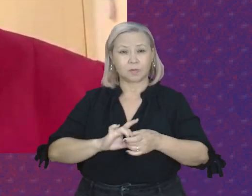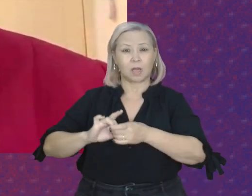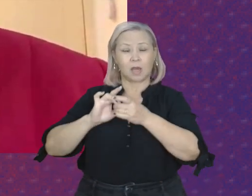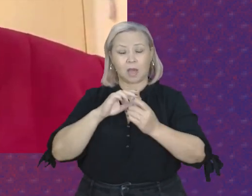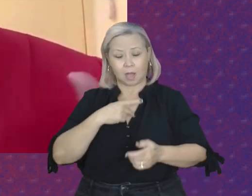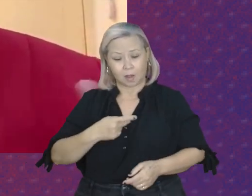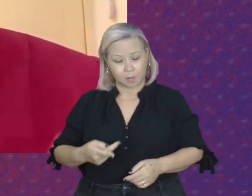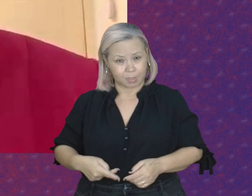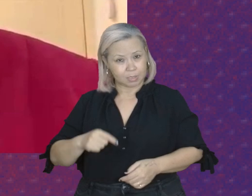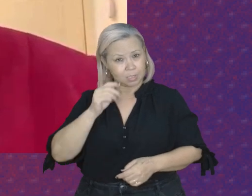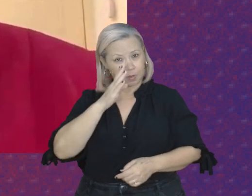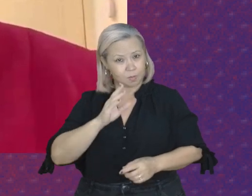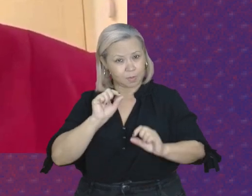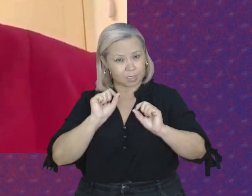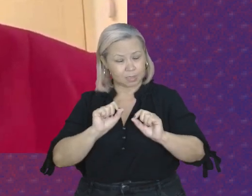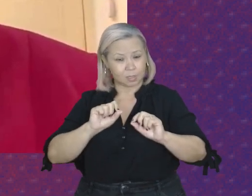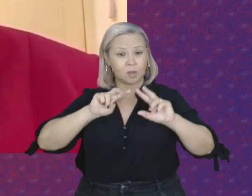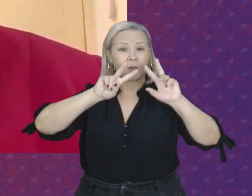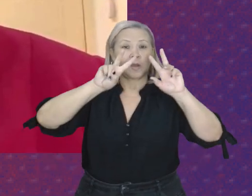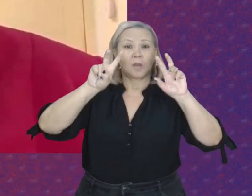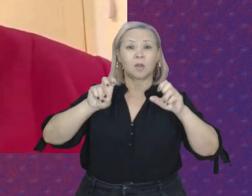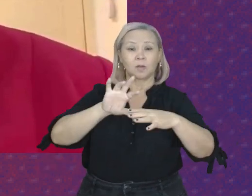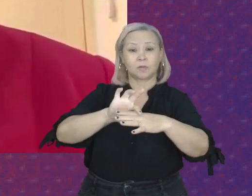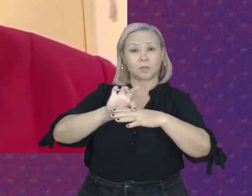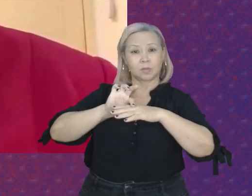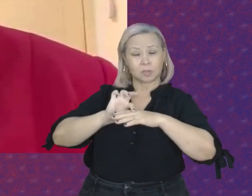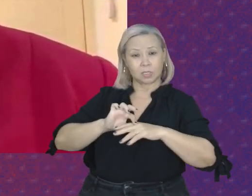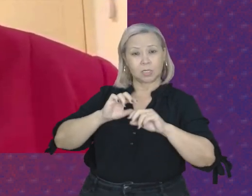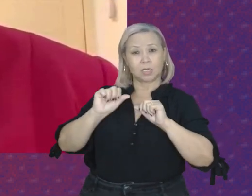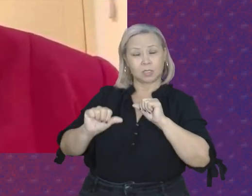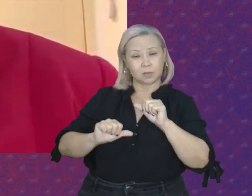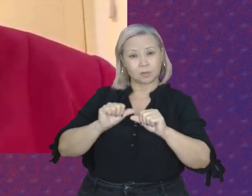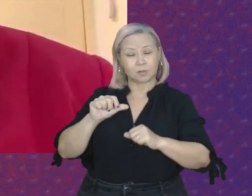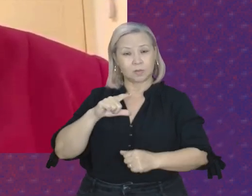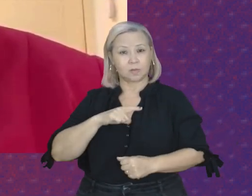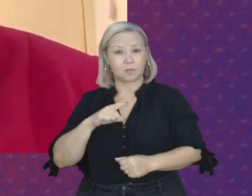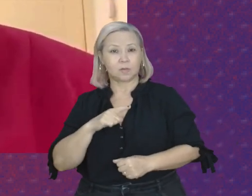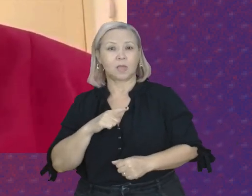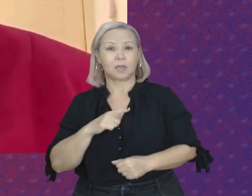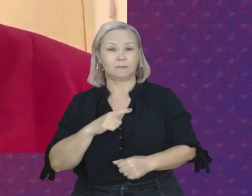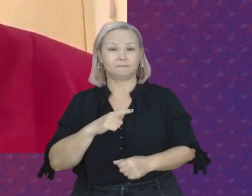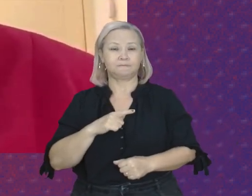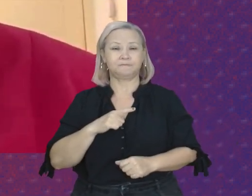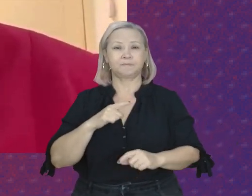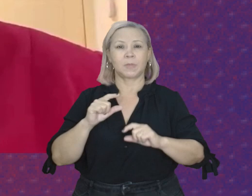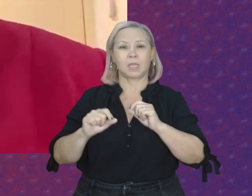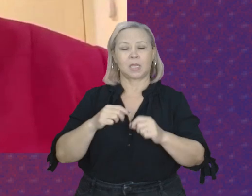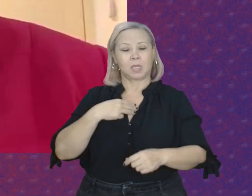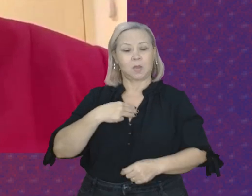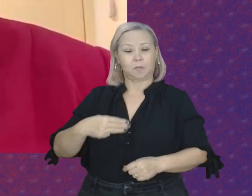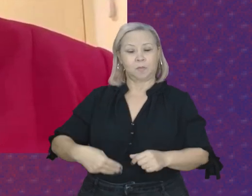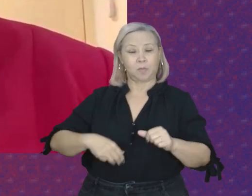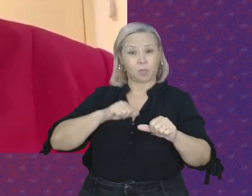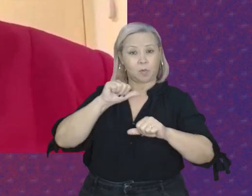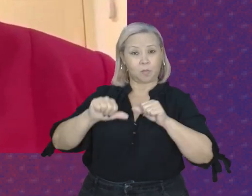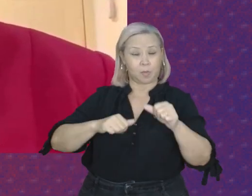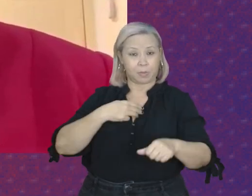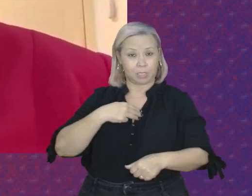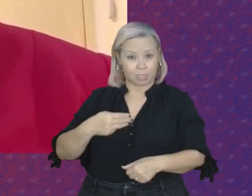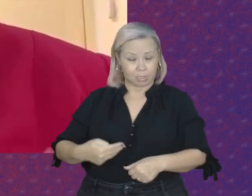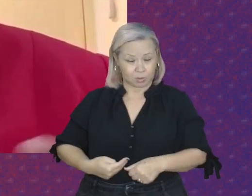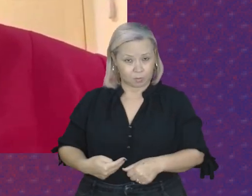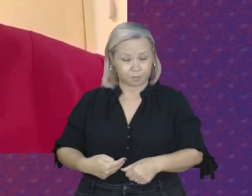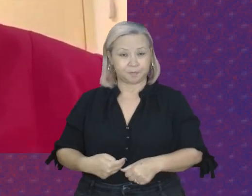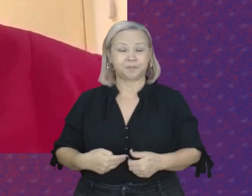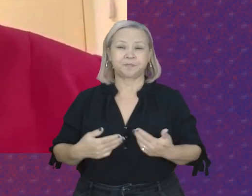da República, e os titulares passaram a ter o status de ministros. E